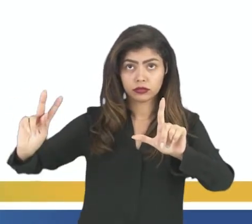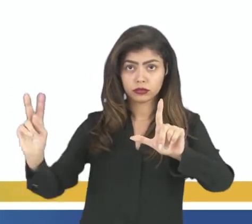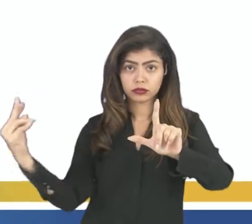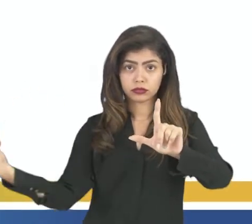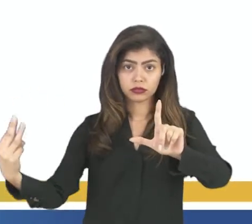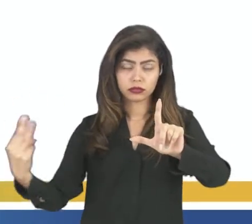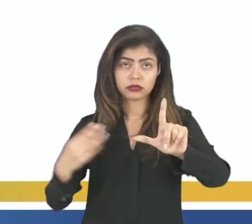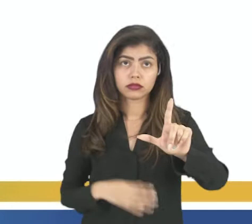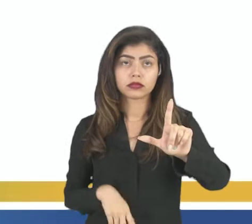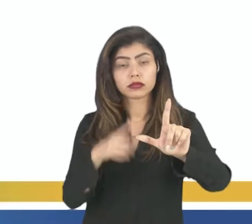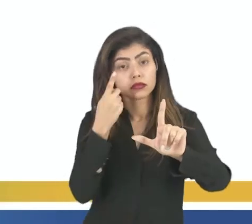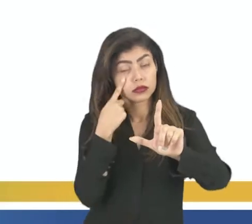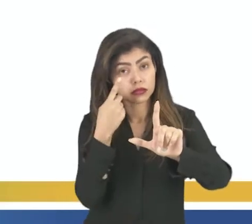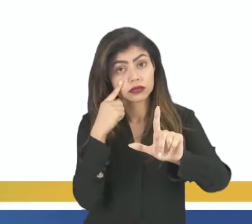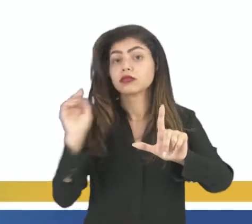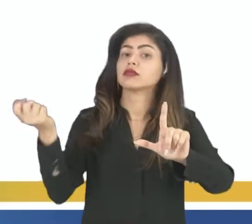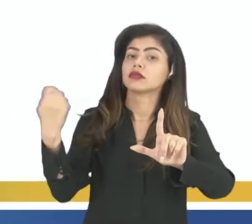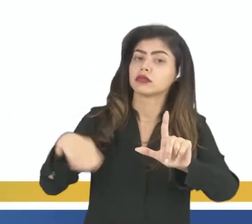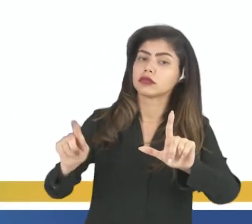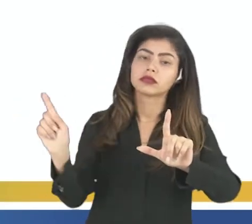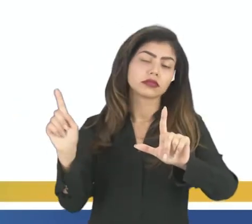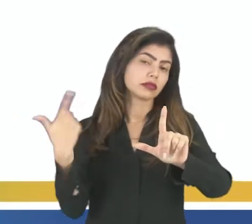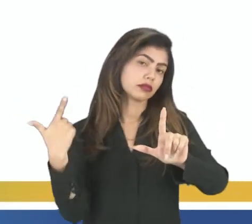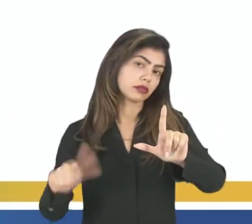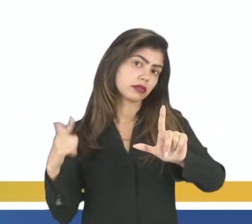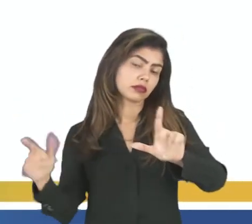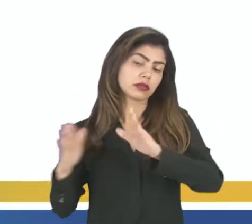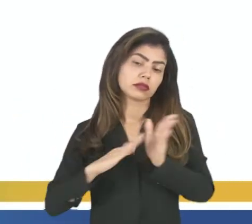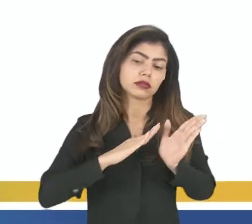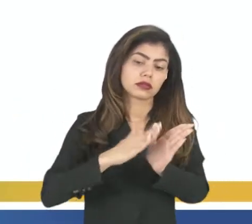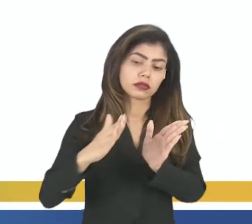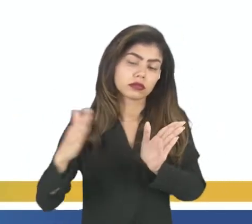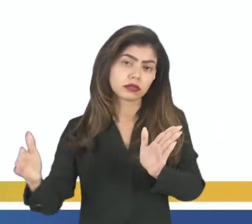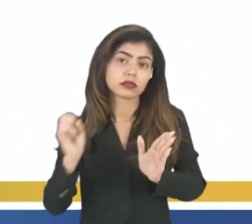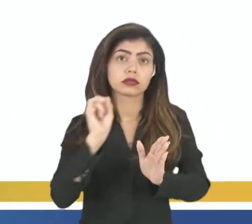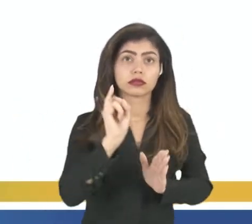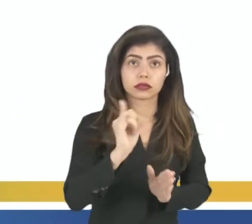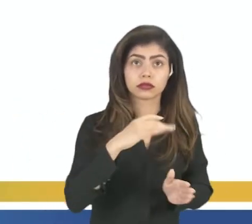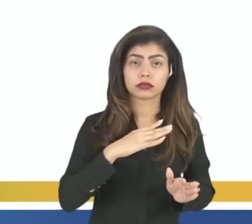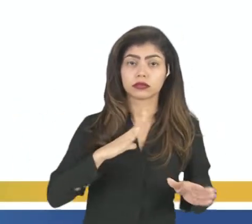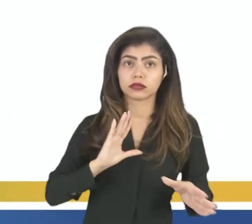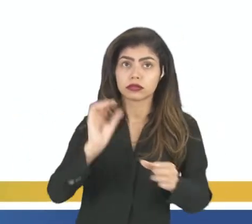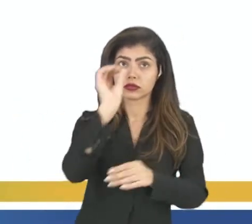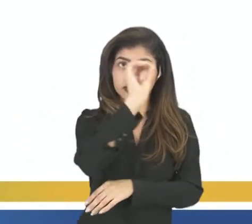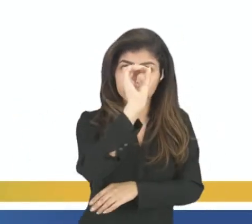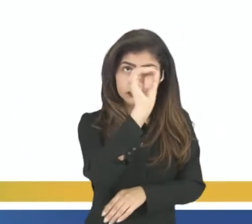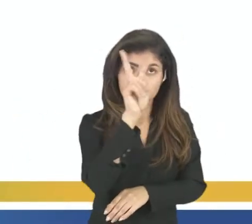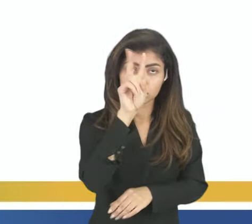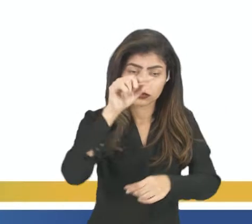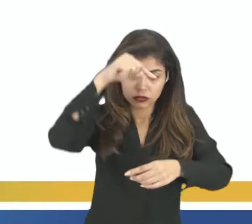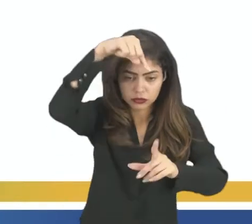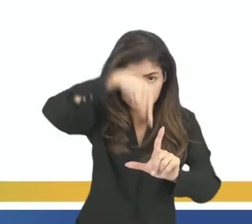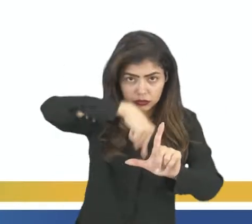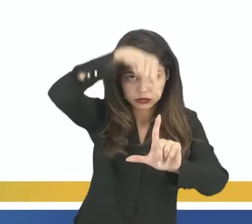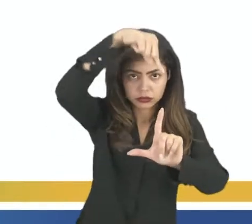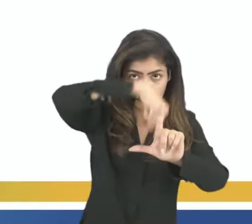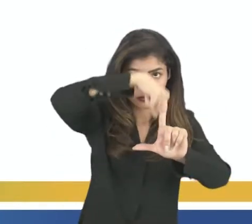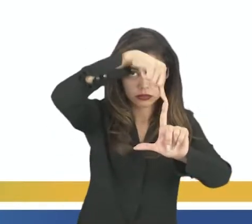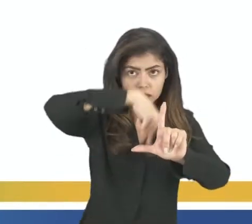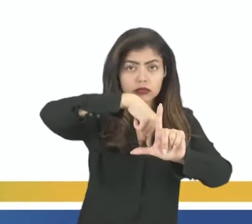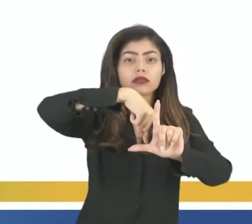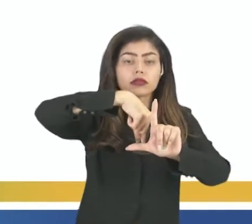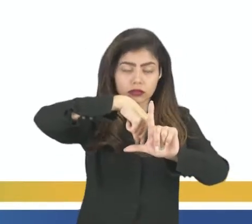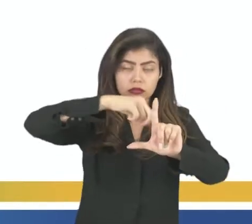vertical. Então, eu não tenho uma definição por trajetória. Se a bolinha descer